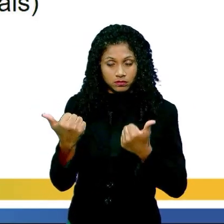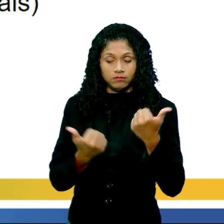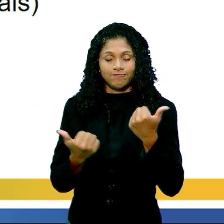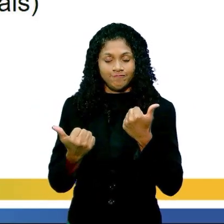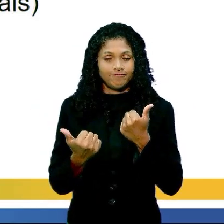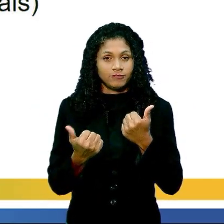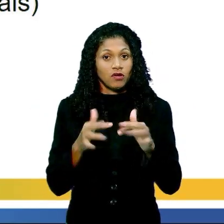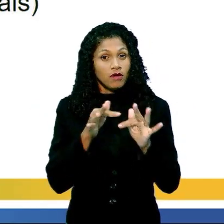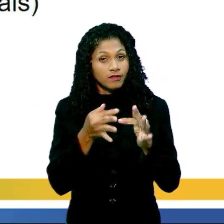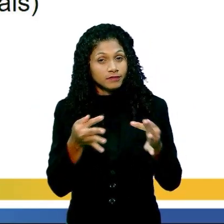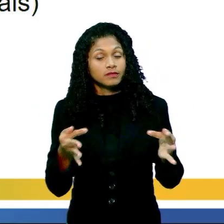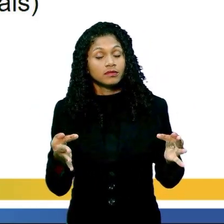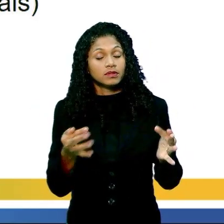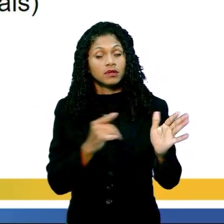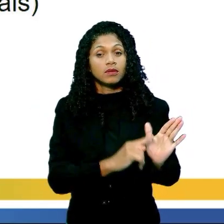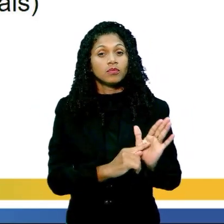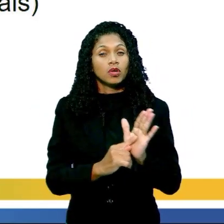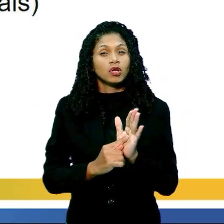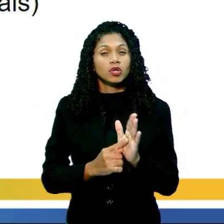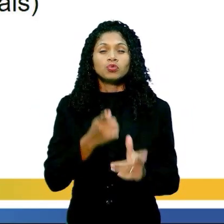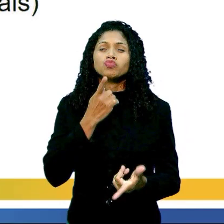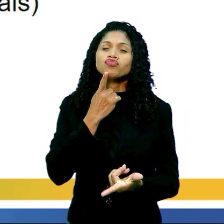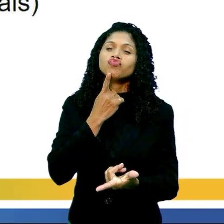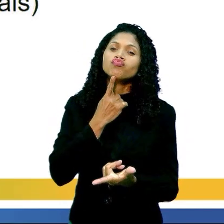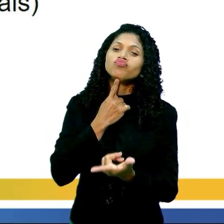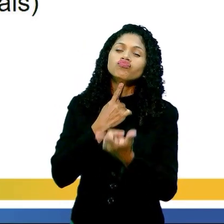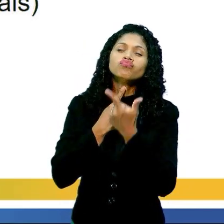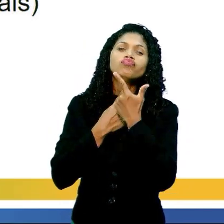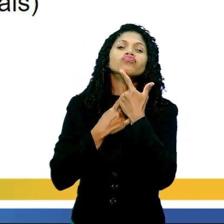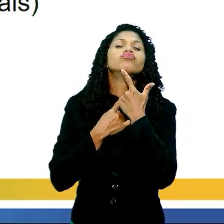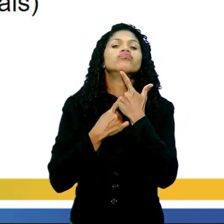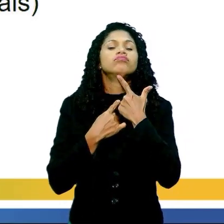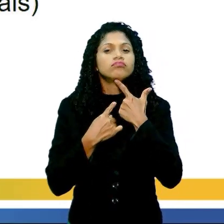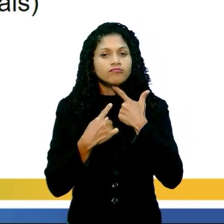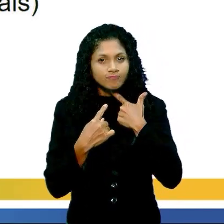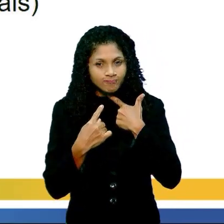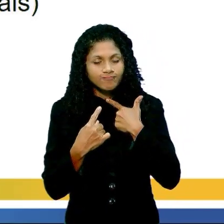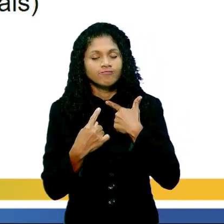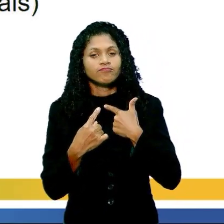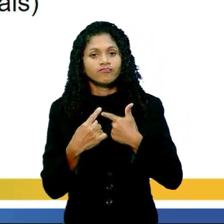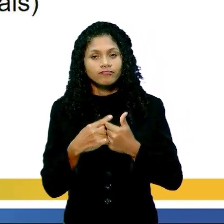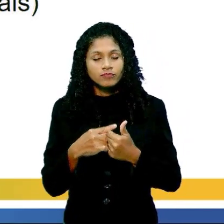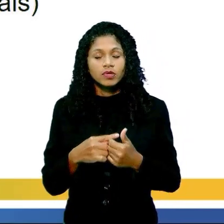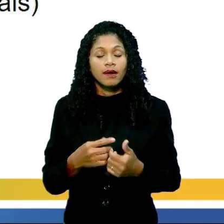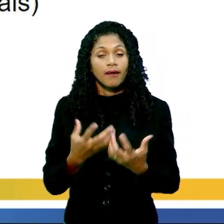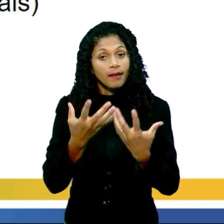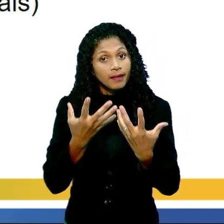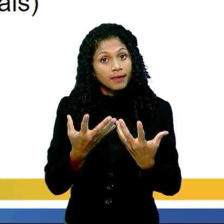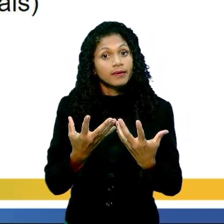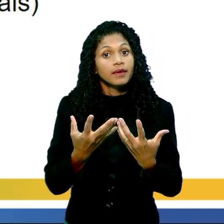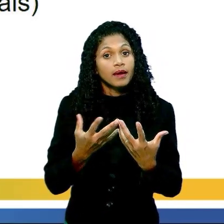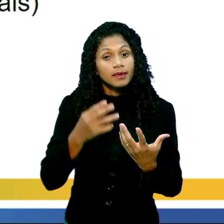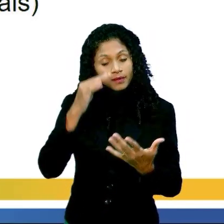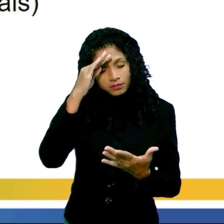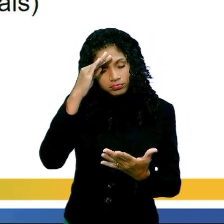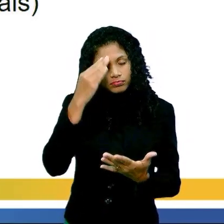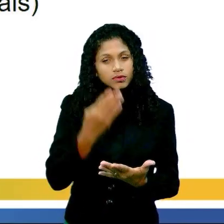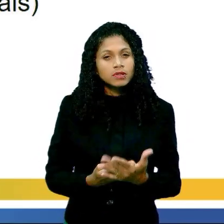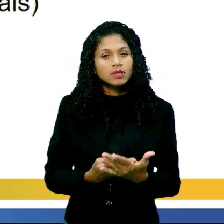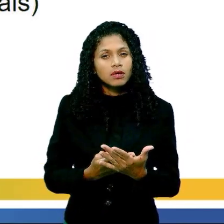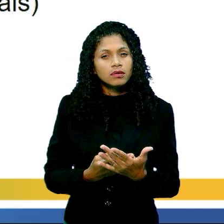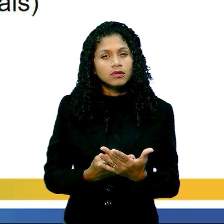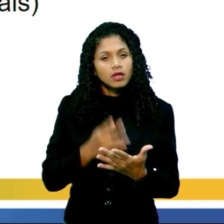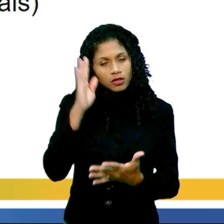essa frase está expressando um desejo, algo que quer que se realize. Só que nós estamos falando